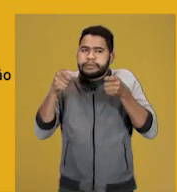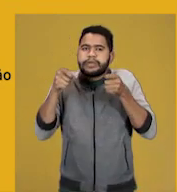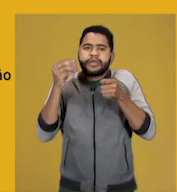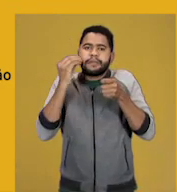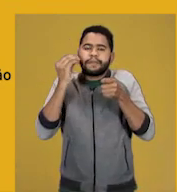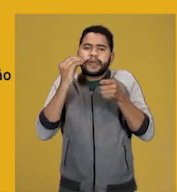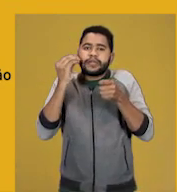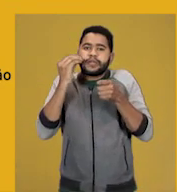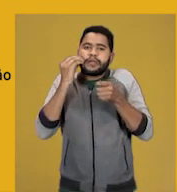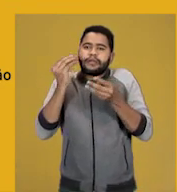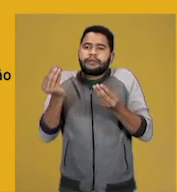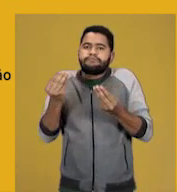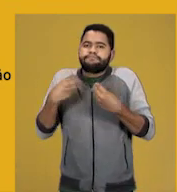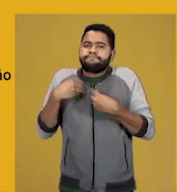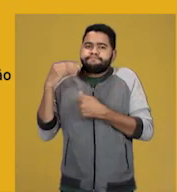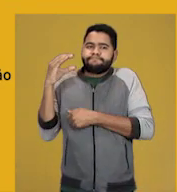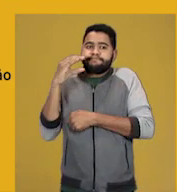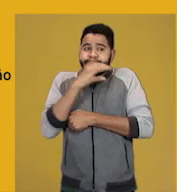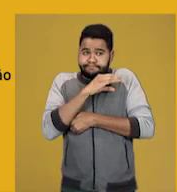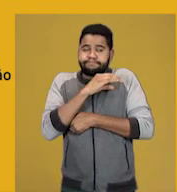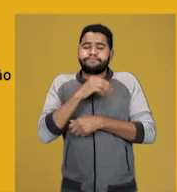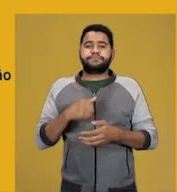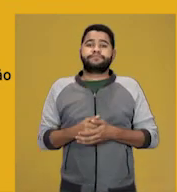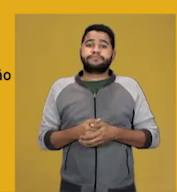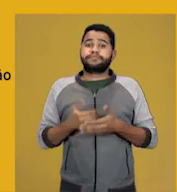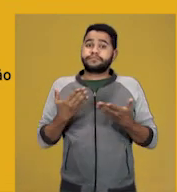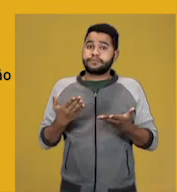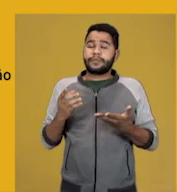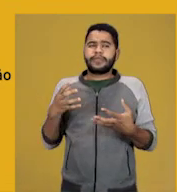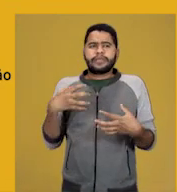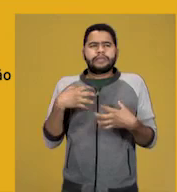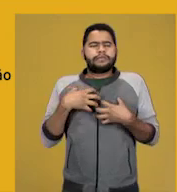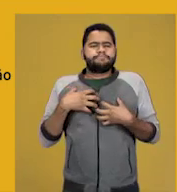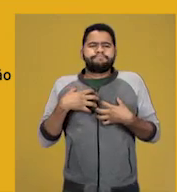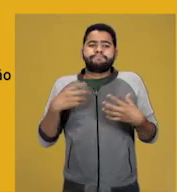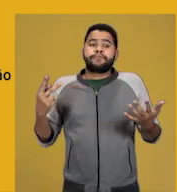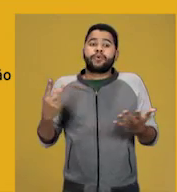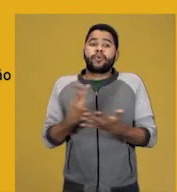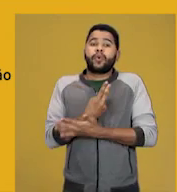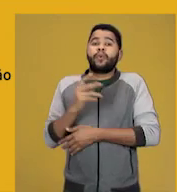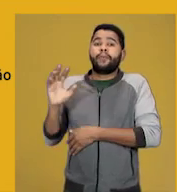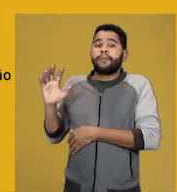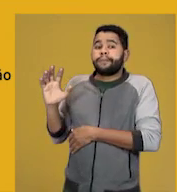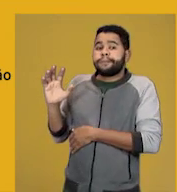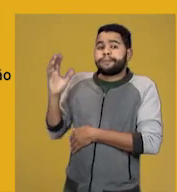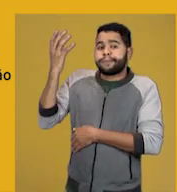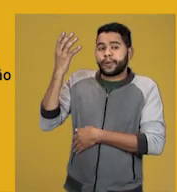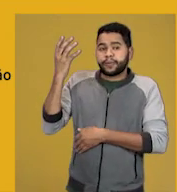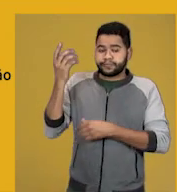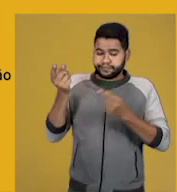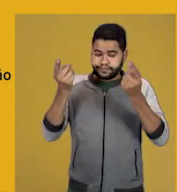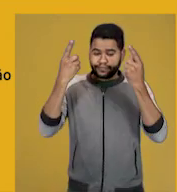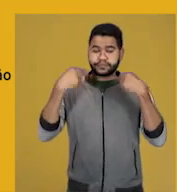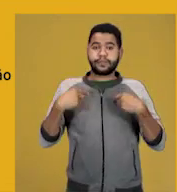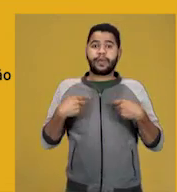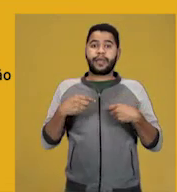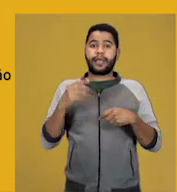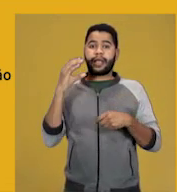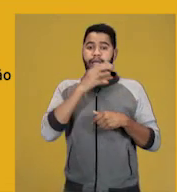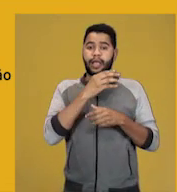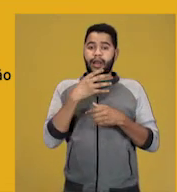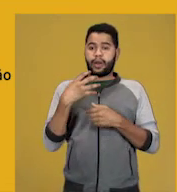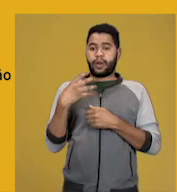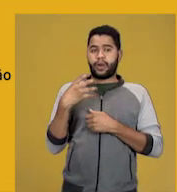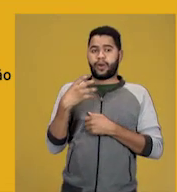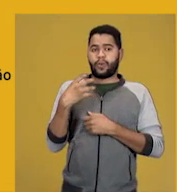a sensação de frio. Fisicamente, essa sensação ocorre pelo fato de o corpo humano liberar calor, que é